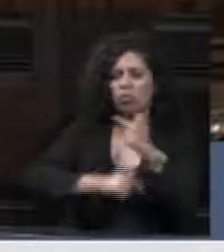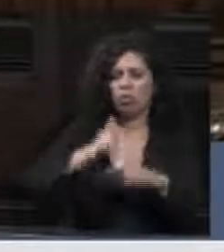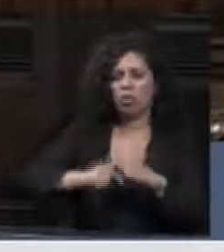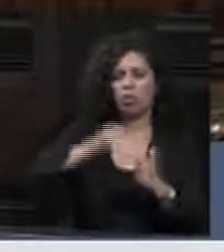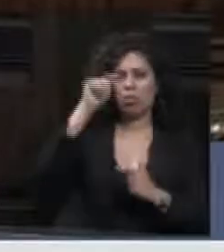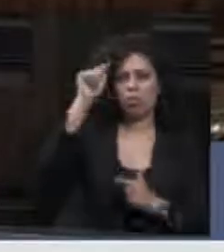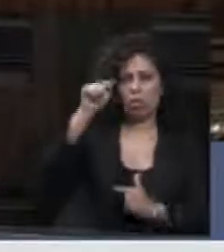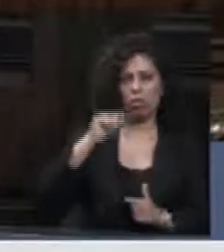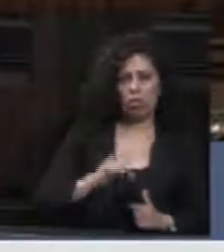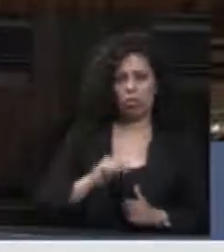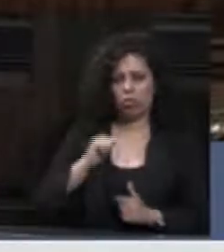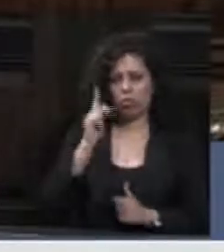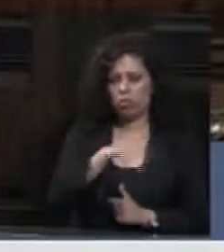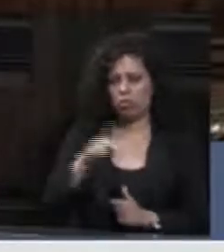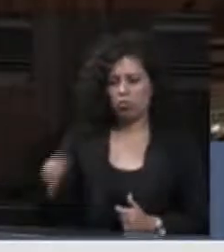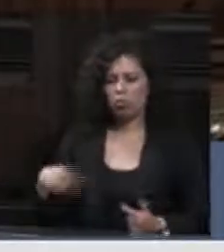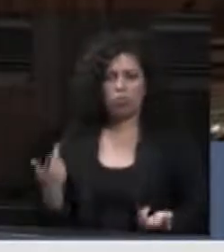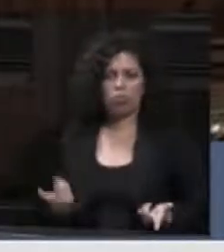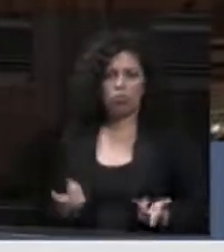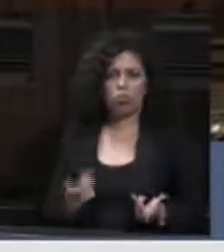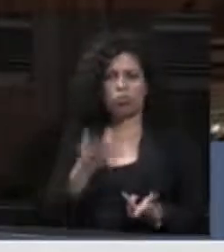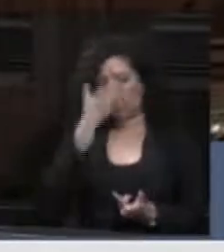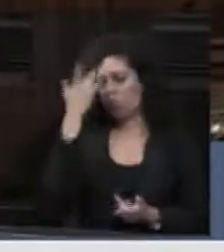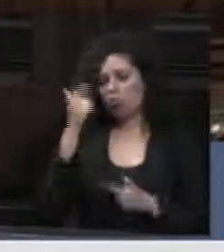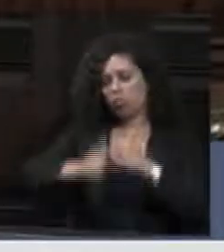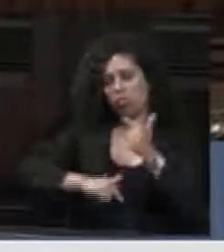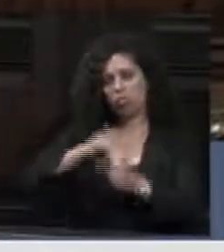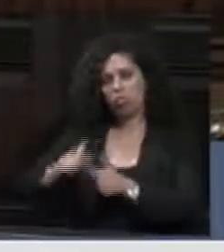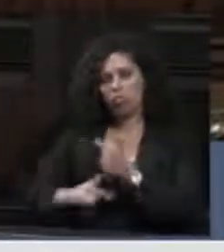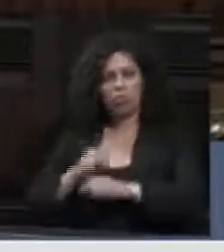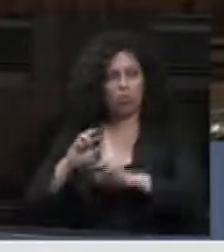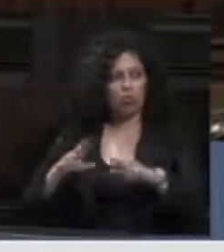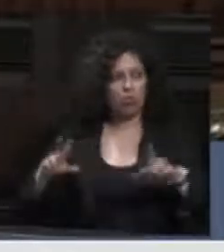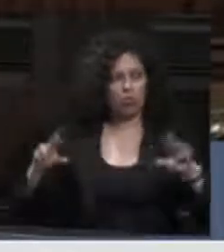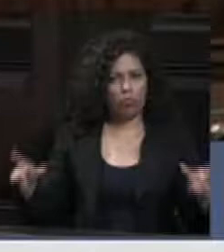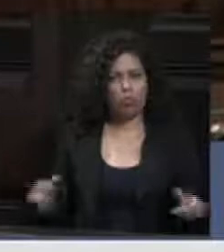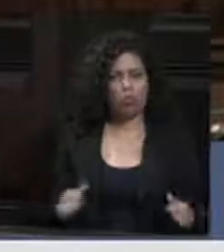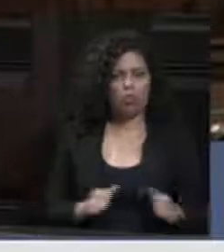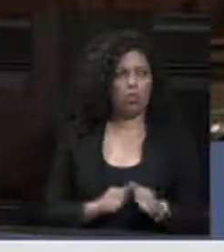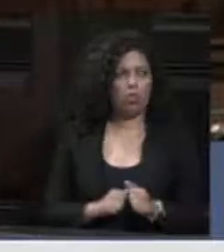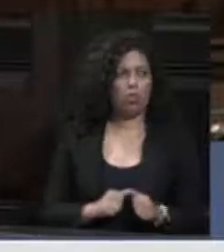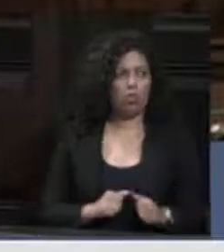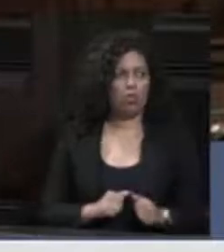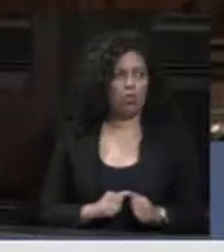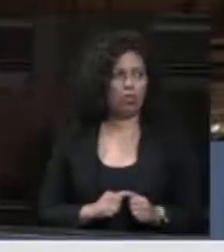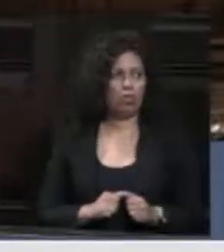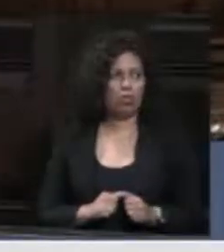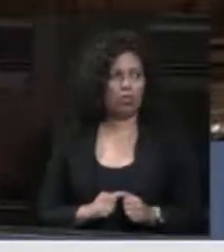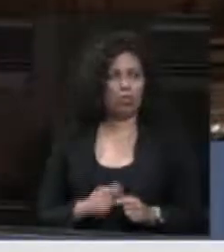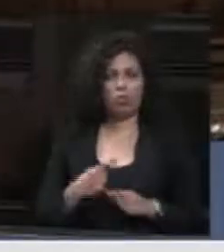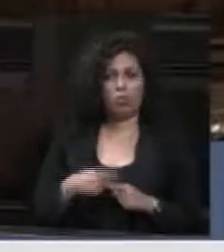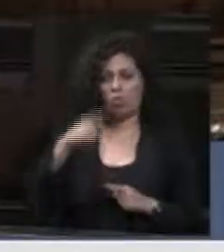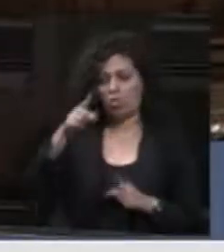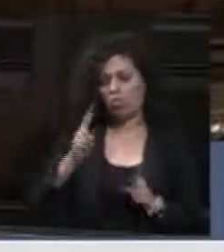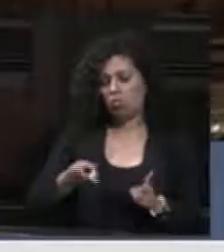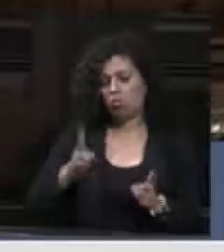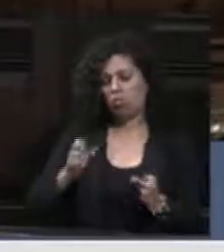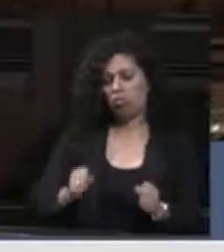servidores técnico-administrativos do Antônio Sarlo, também o seu corpo discente, até que